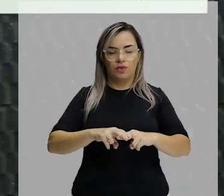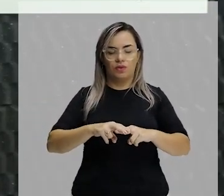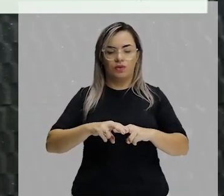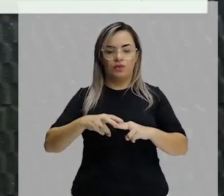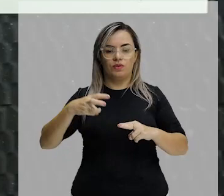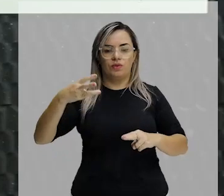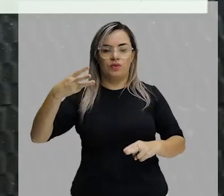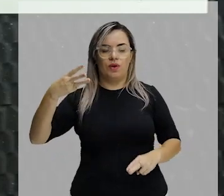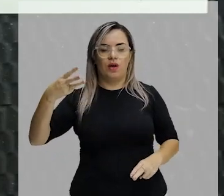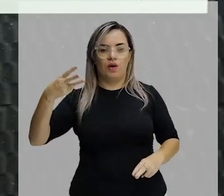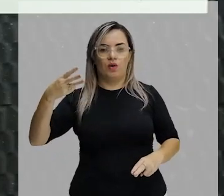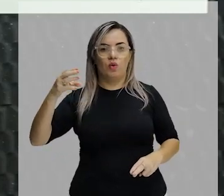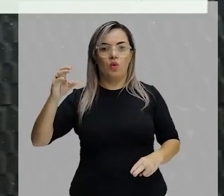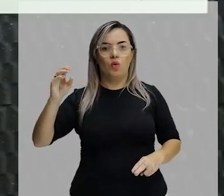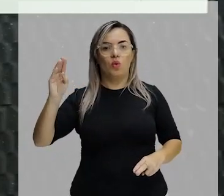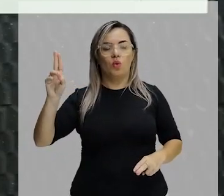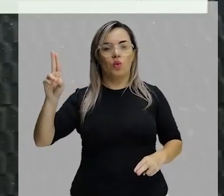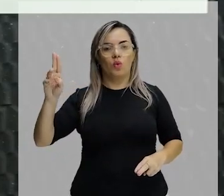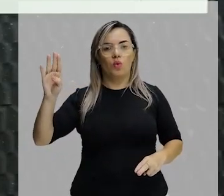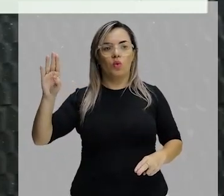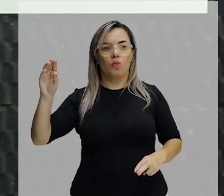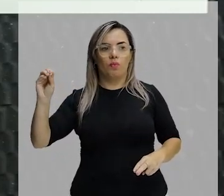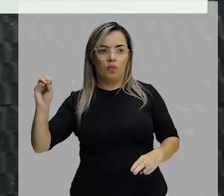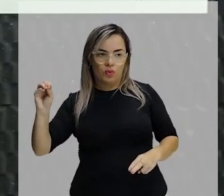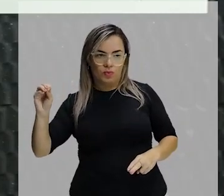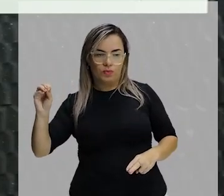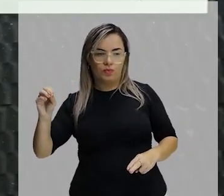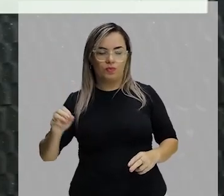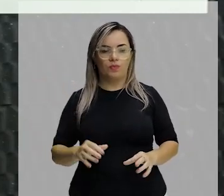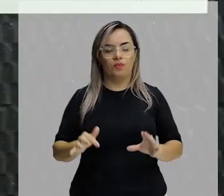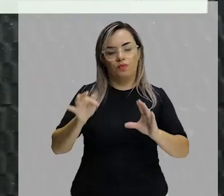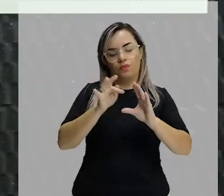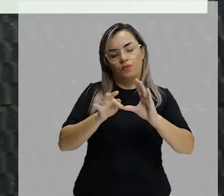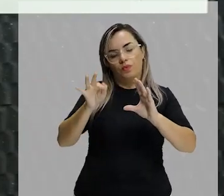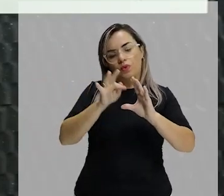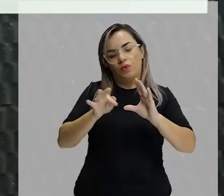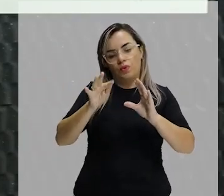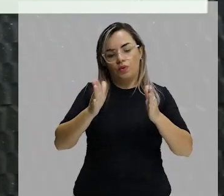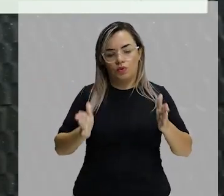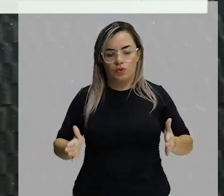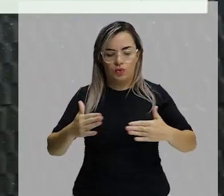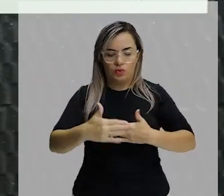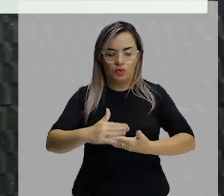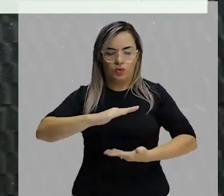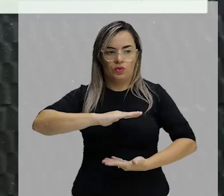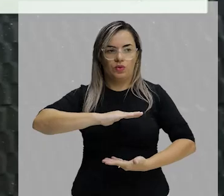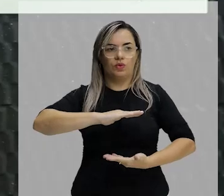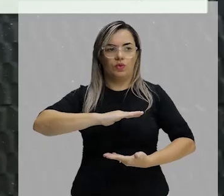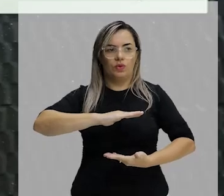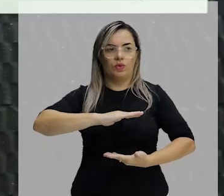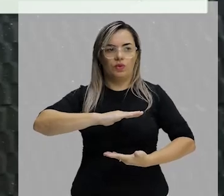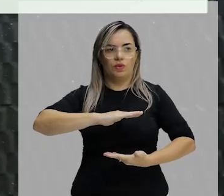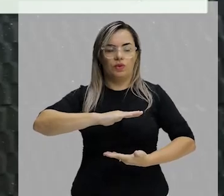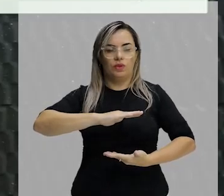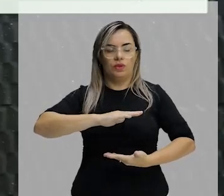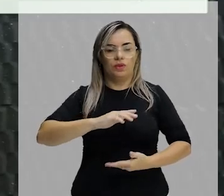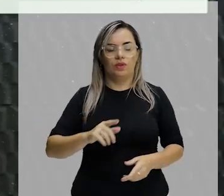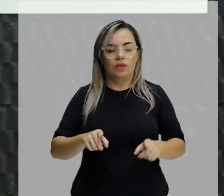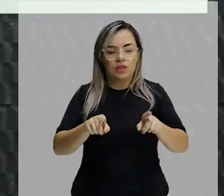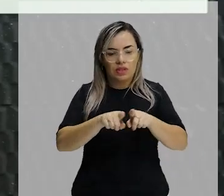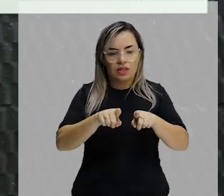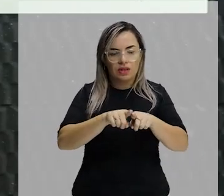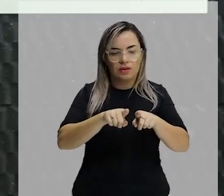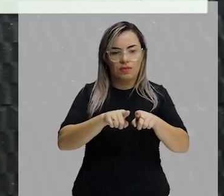lê elevado ao cubo, né? Devido a essa fórmula do volume do cubo. Assim como o expoente 2 a gente lê elevado